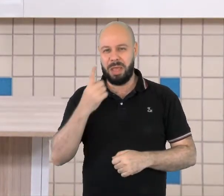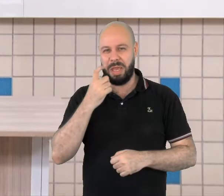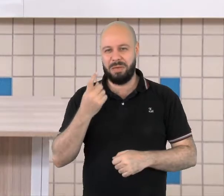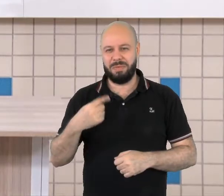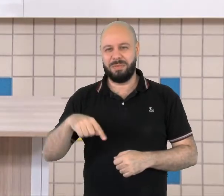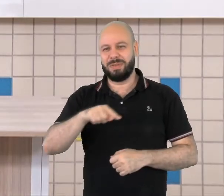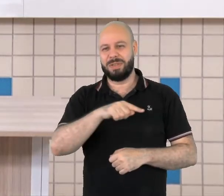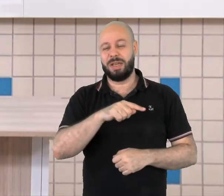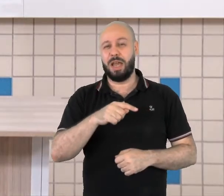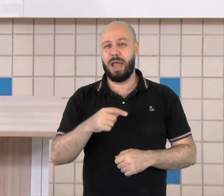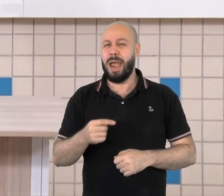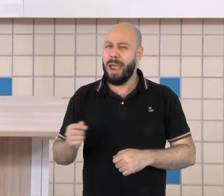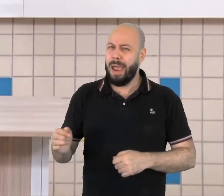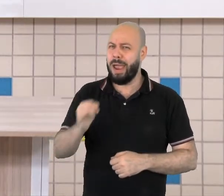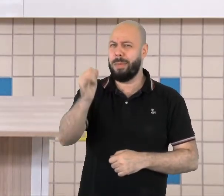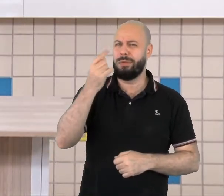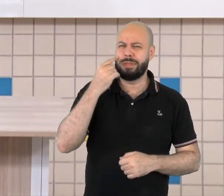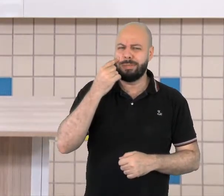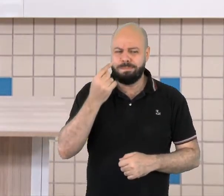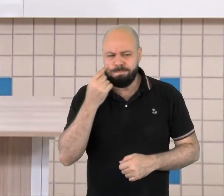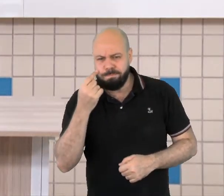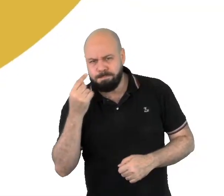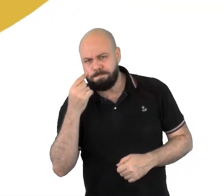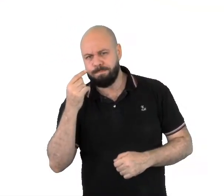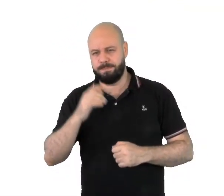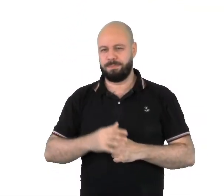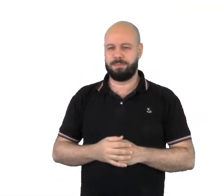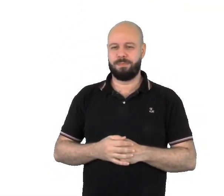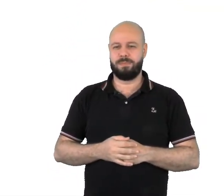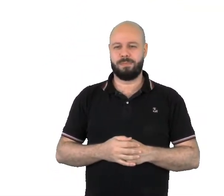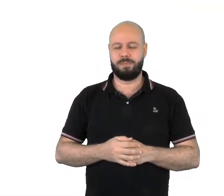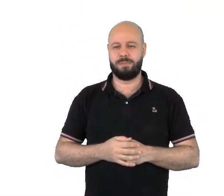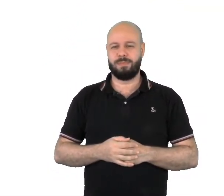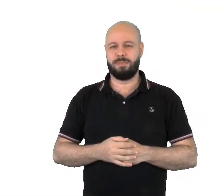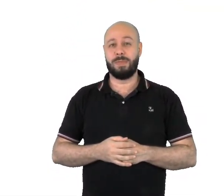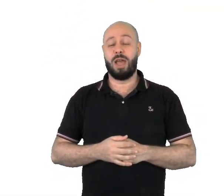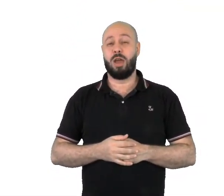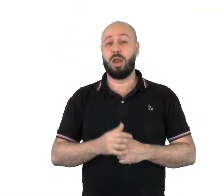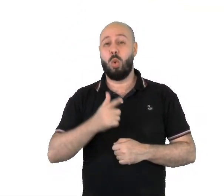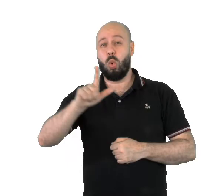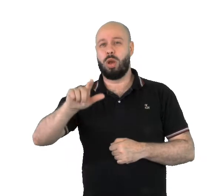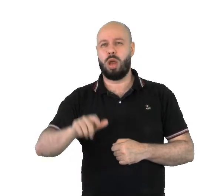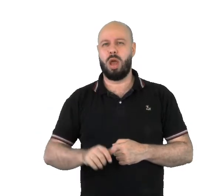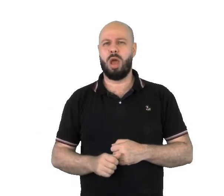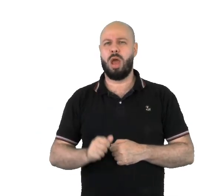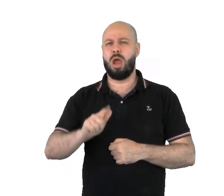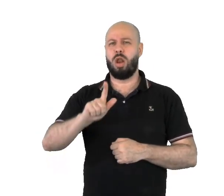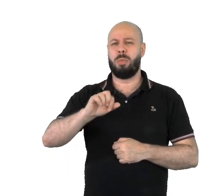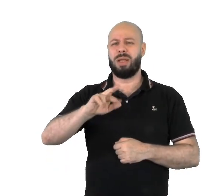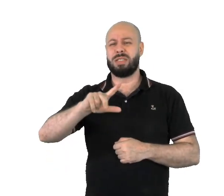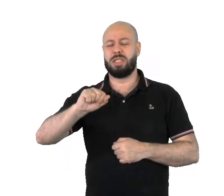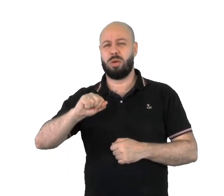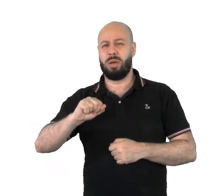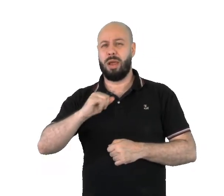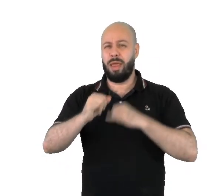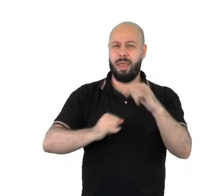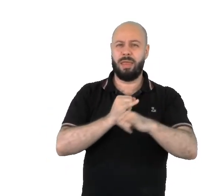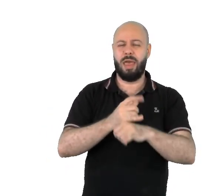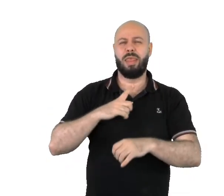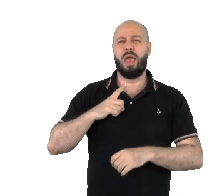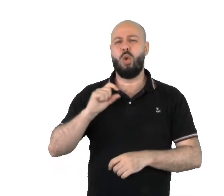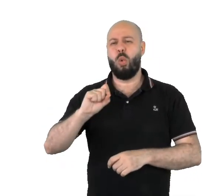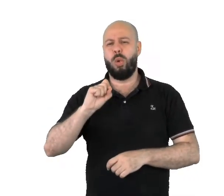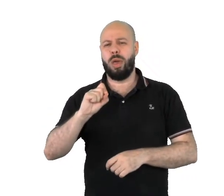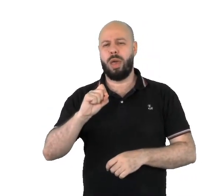É muito importante vocês observarem isso. E outra questão da globalização e da internet, pessoal. Ela trouxe o quê?